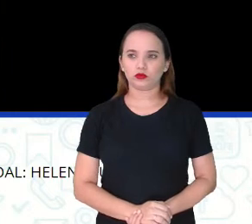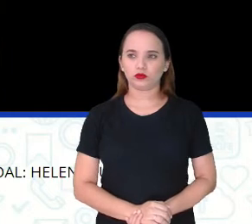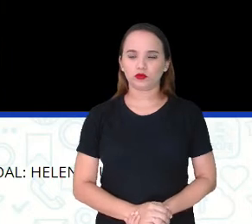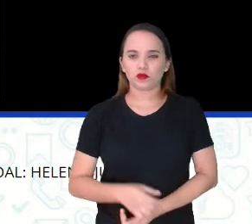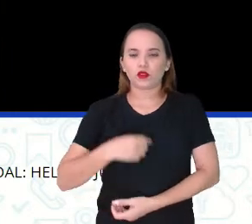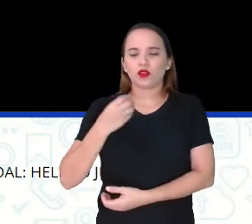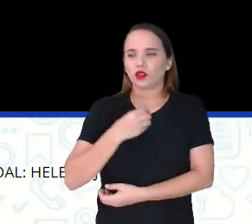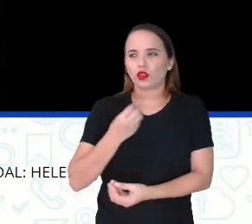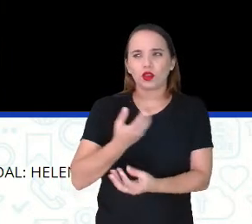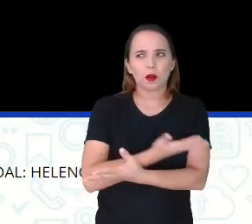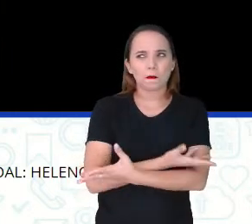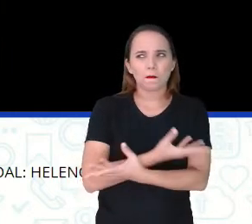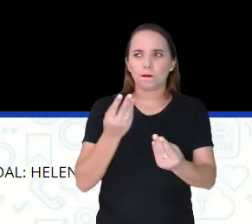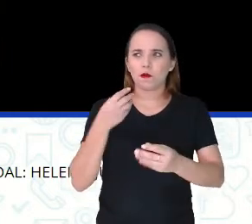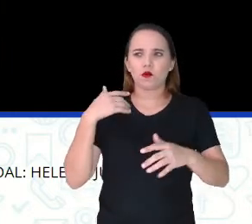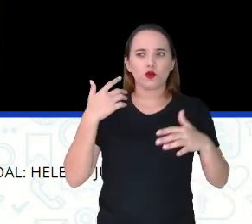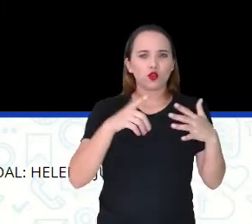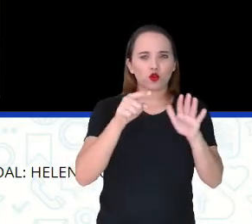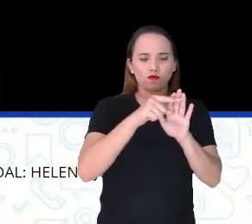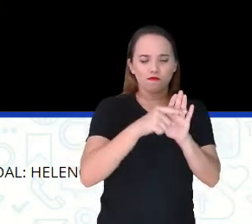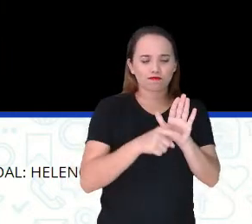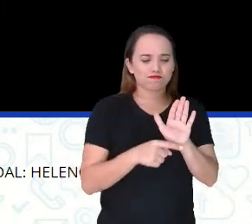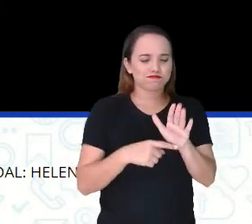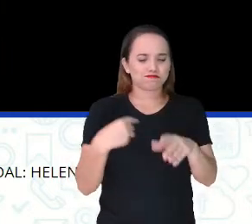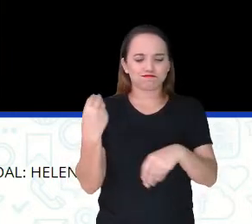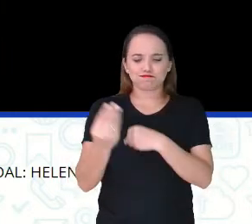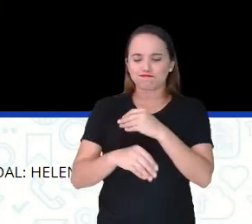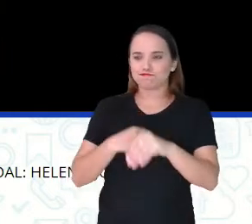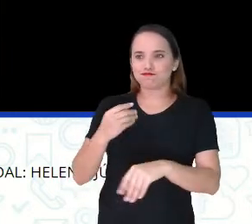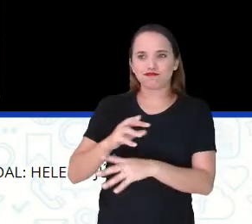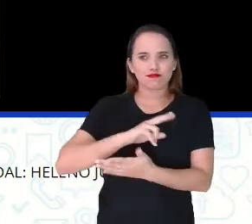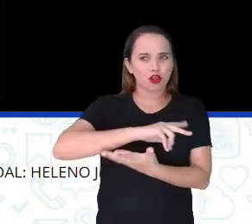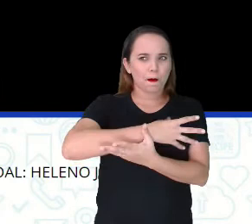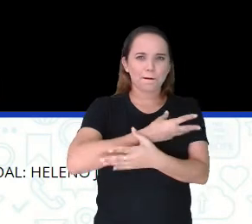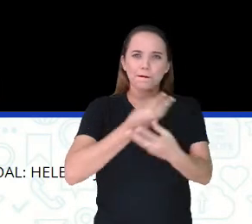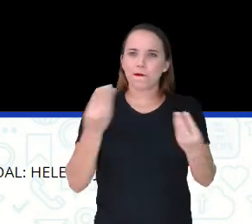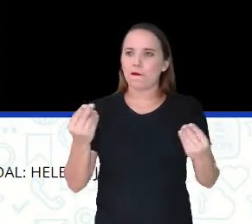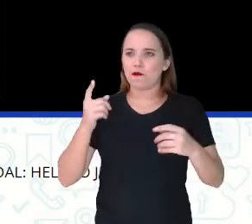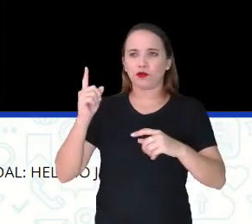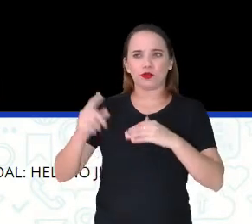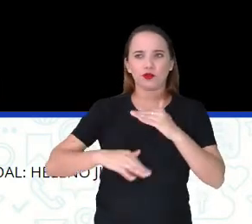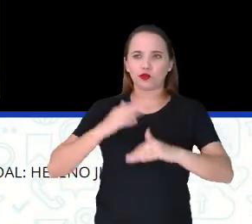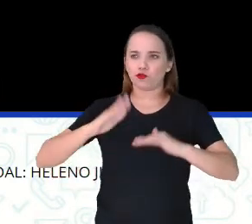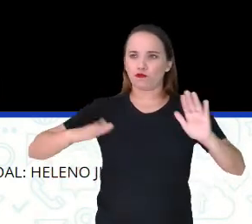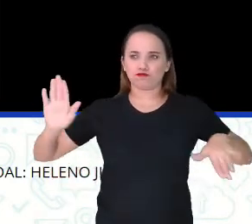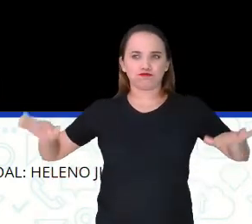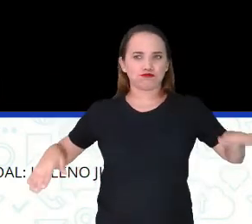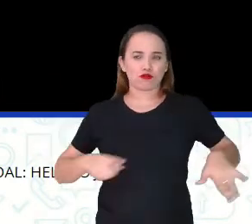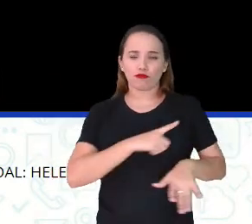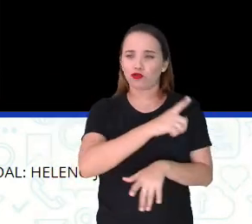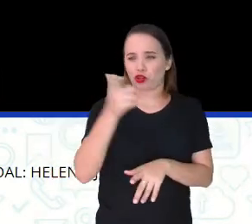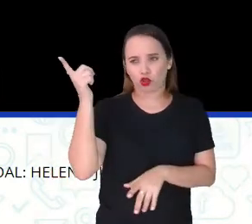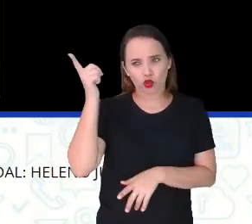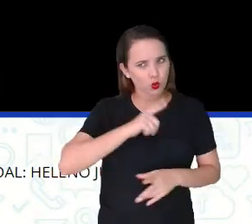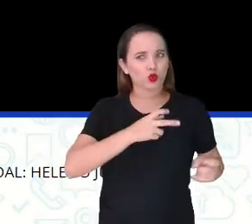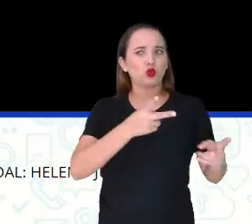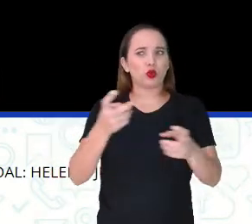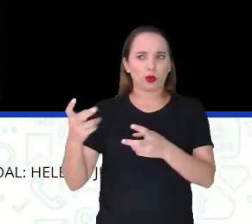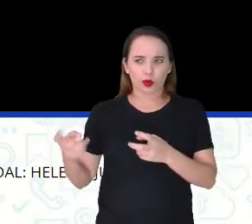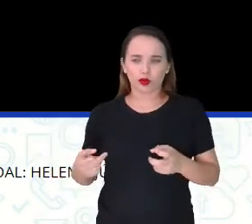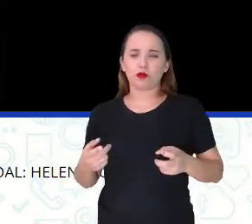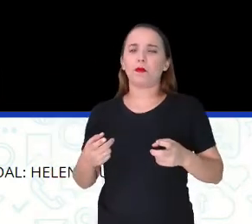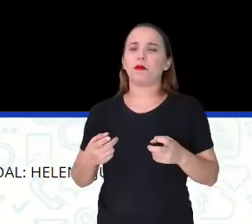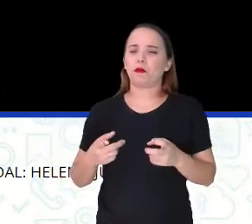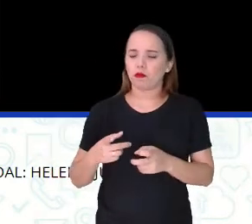Tem tantos planos aí envolvidos, tantos planos, tantas dimensões que vocês podem observar,